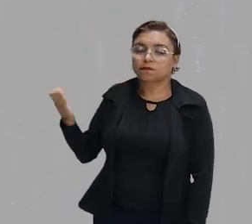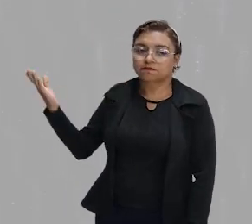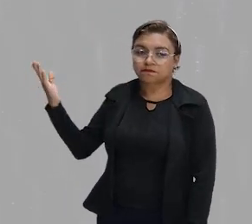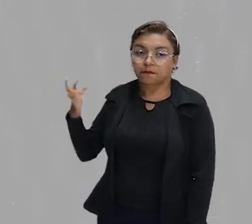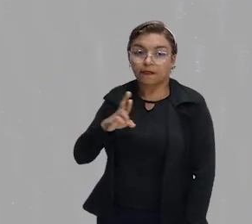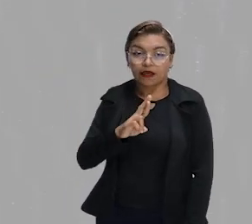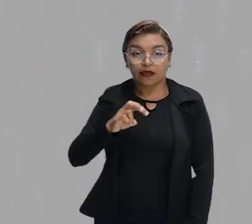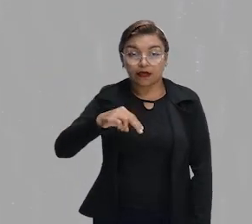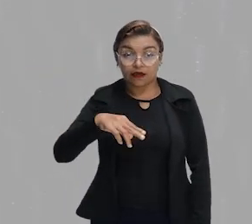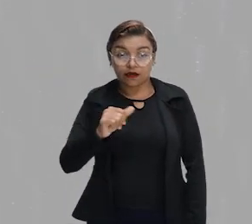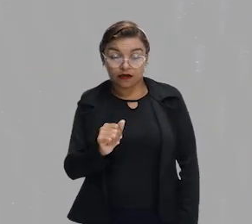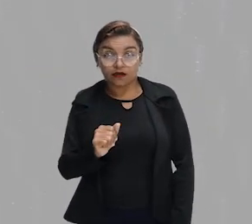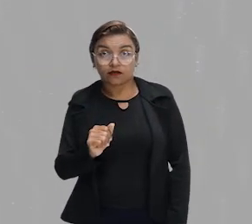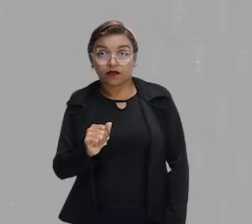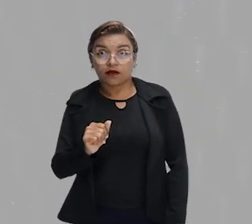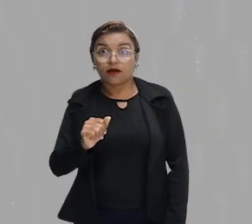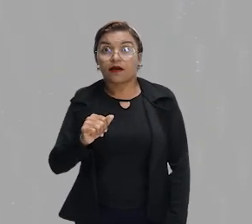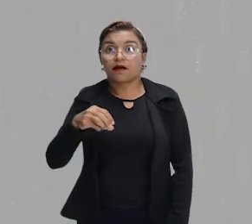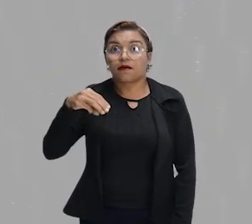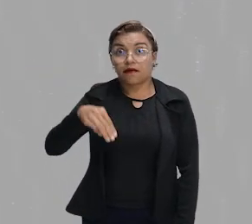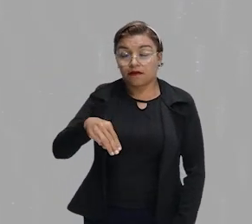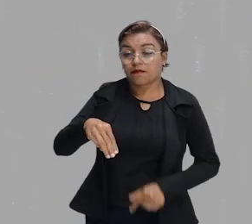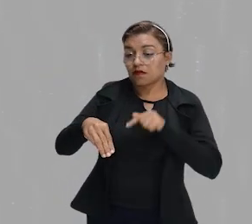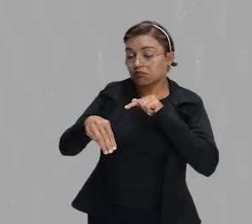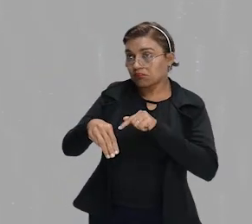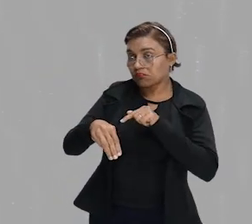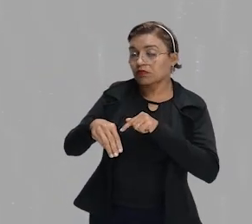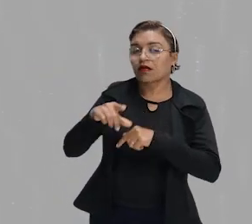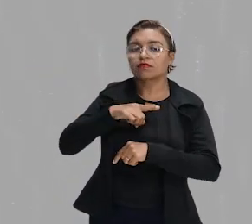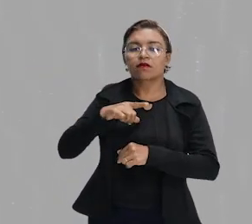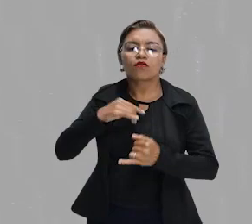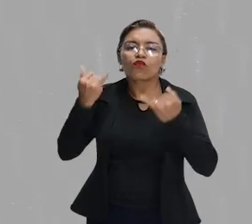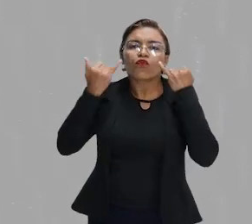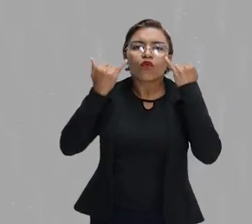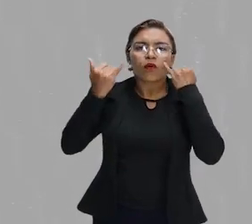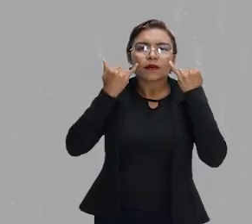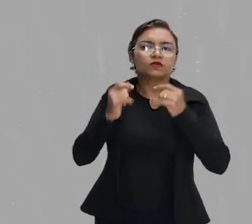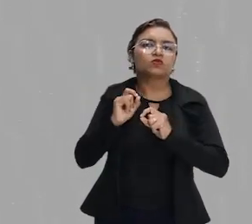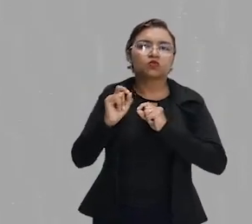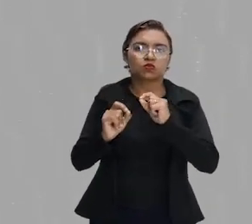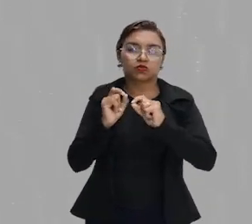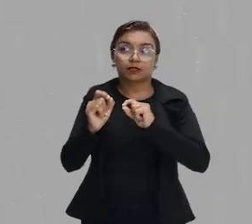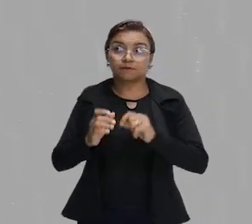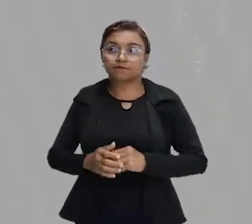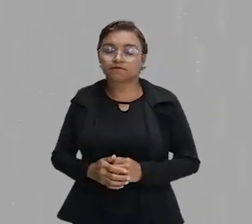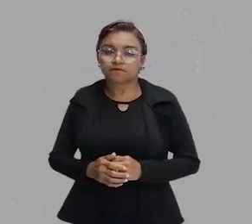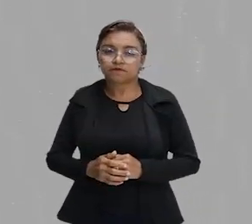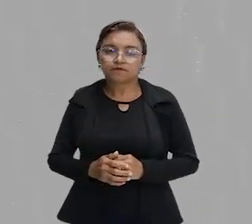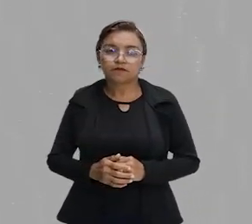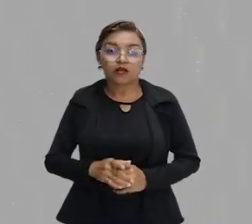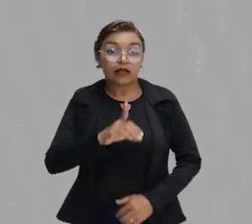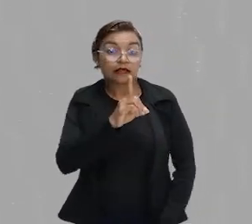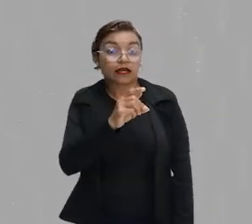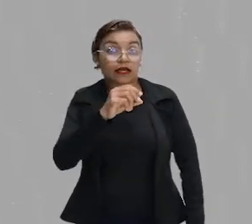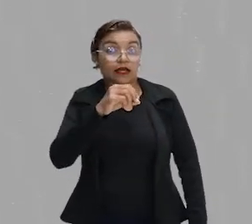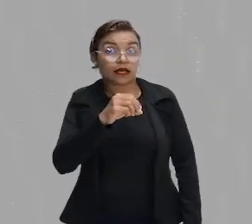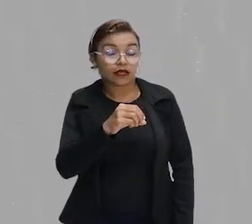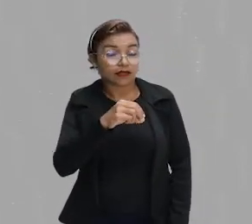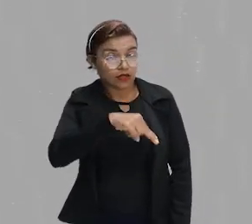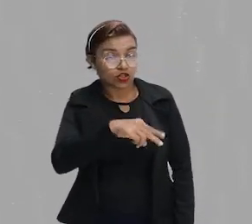Esse RNA mensageiro aqui, ele tem a informação que foi tirada do